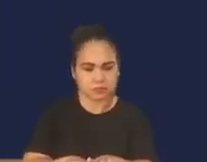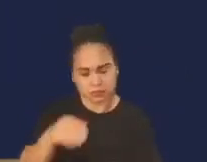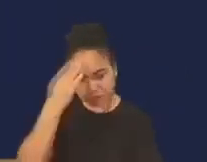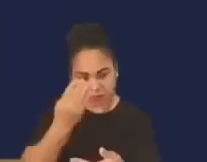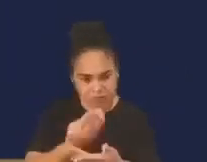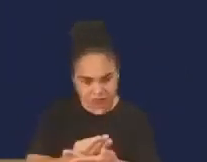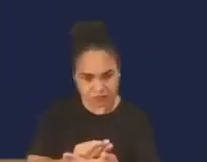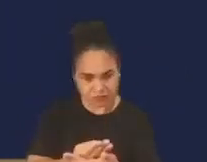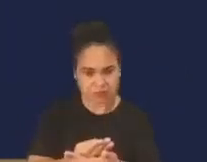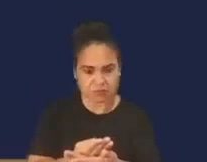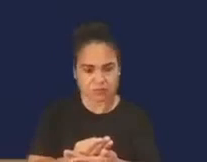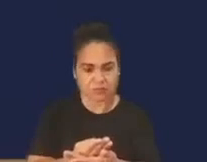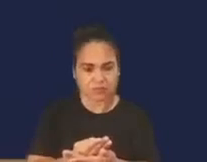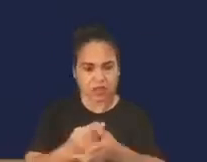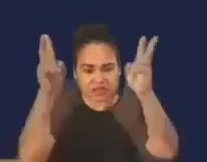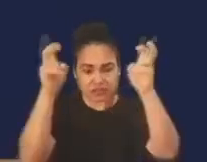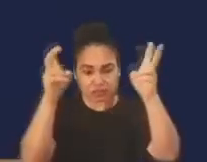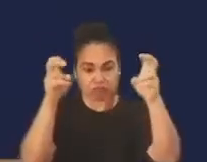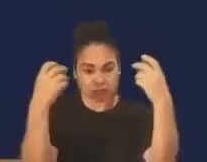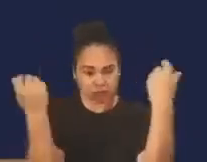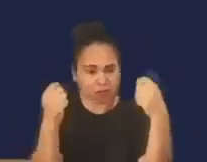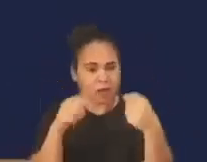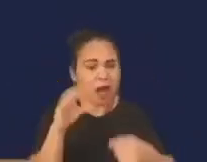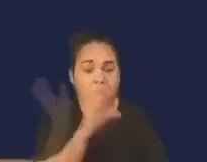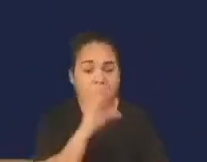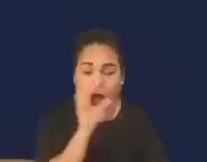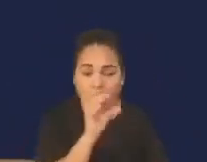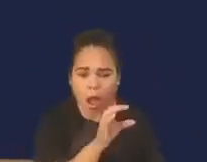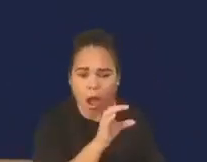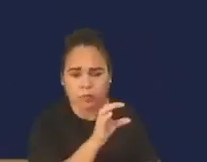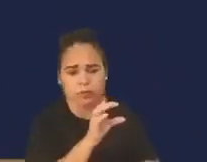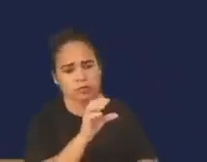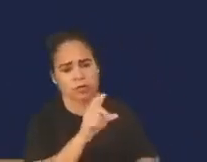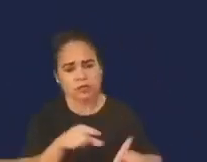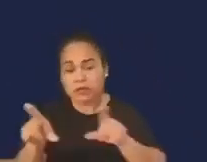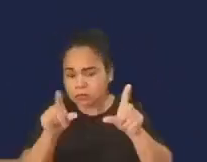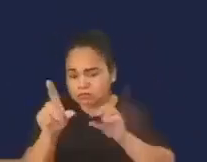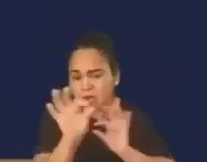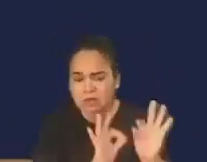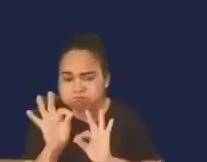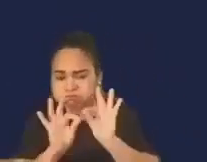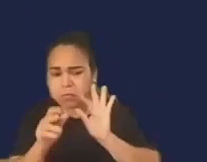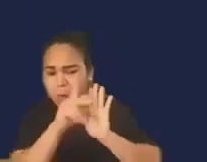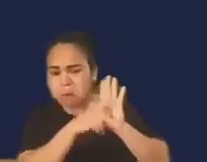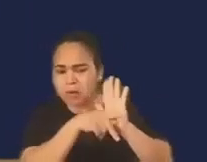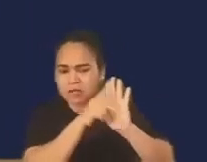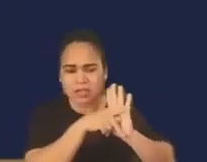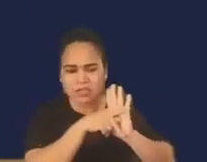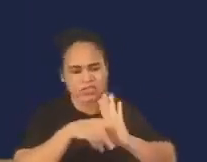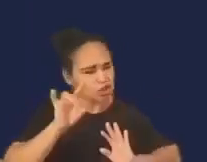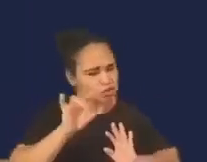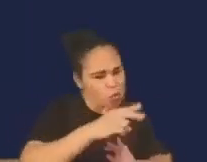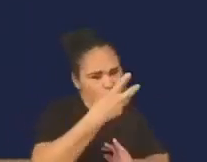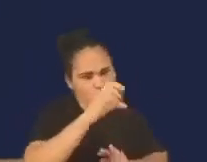demanda ações imediatas, e não somente ações em 2050, que é o prazo que a